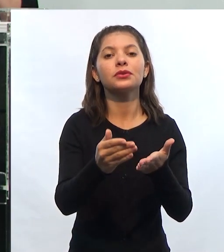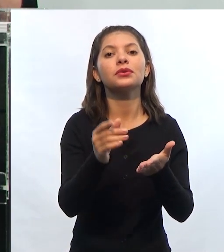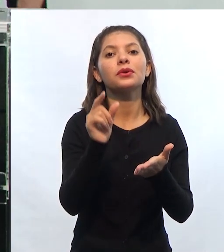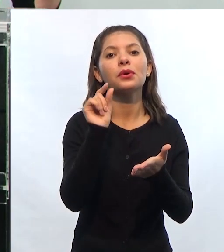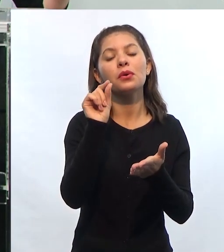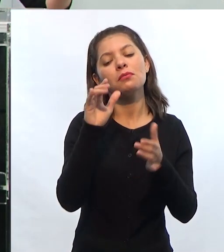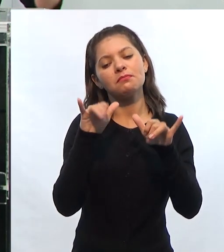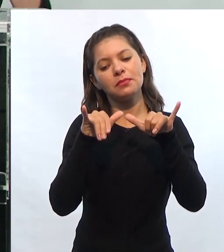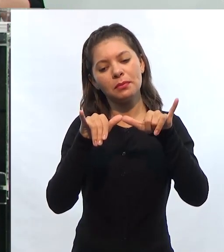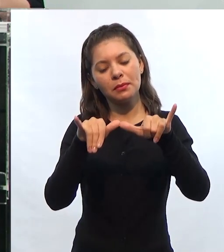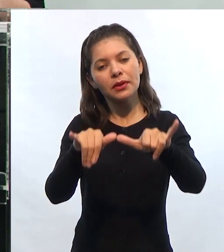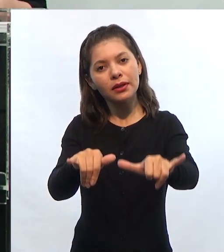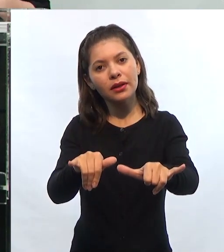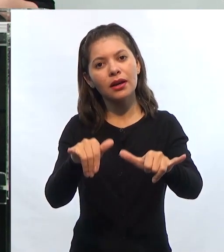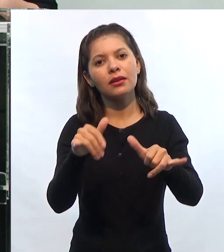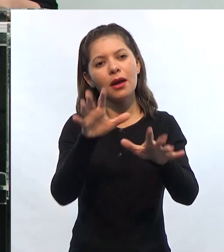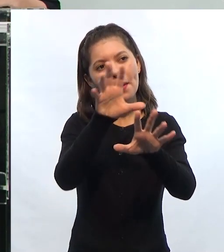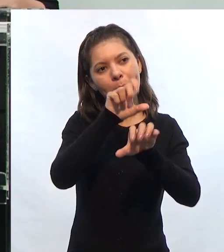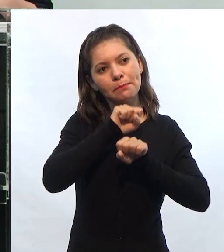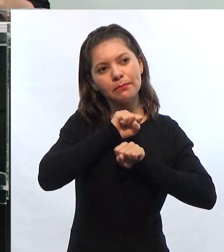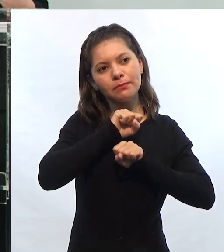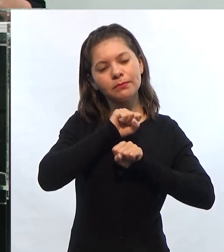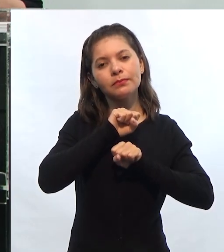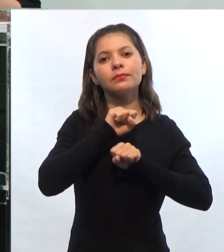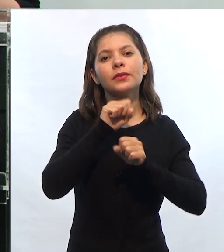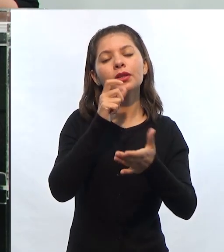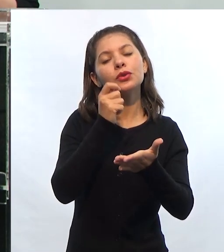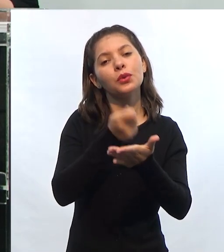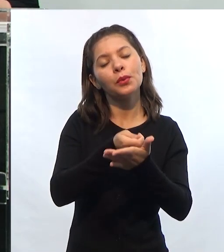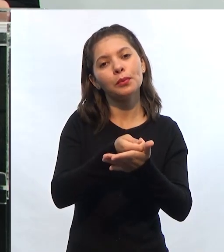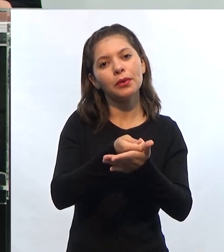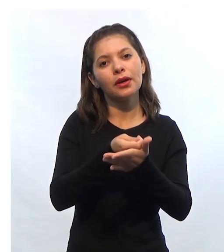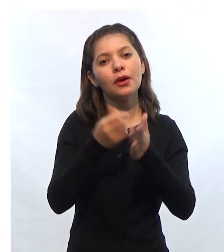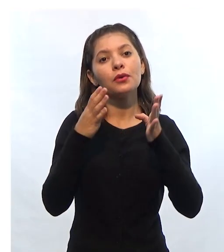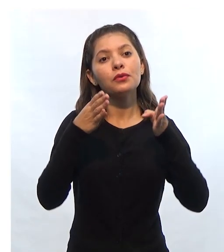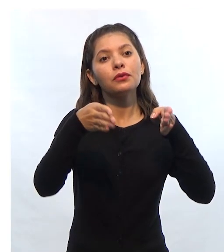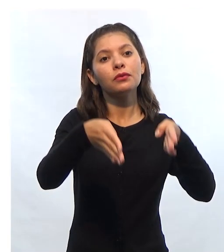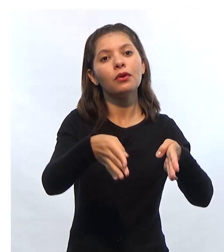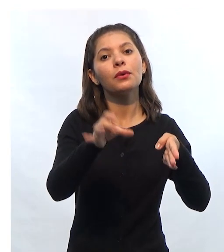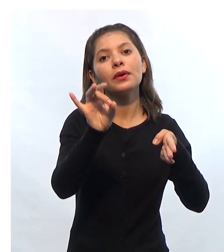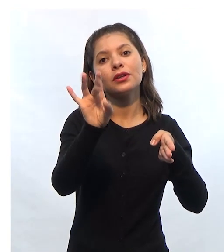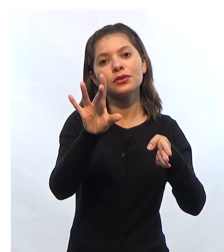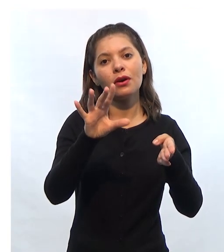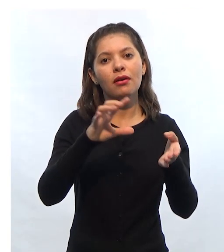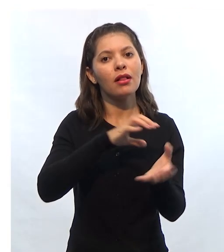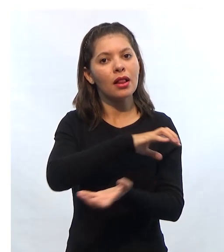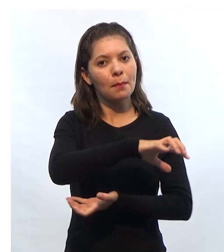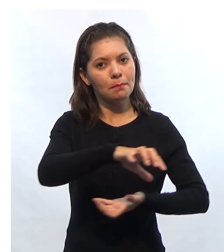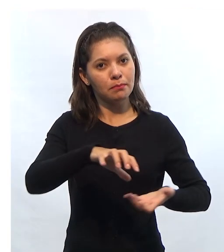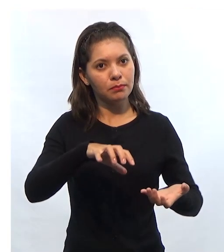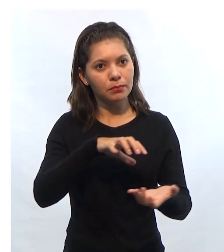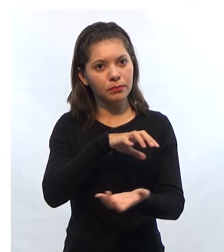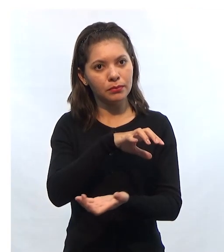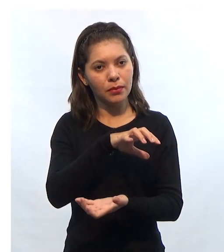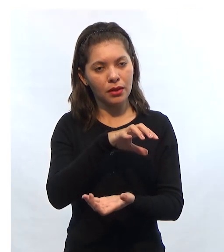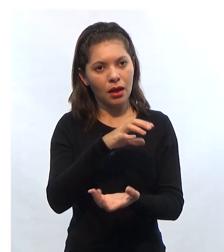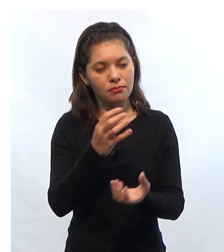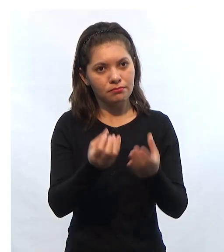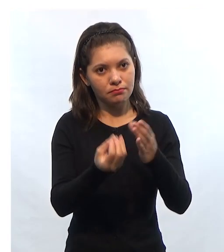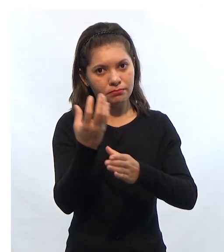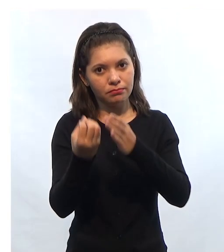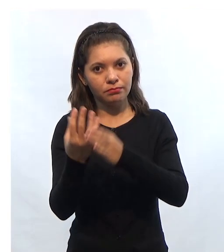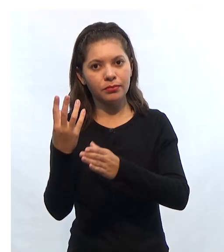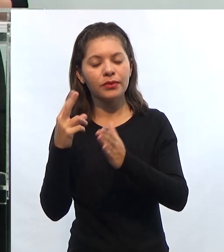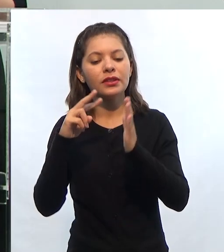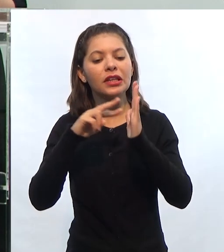então, esse mercado consumidor. Mas ainda o foco era apenas na produção. Ou seja, o que